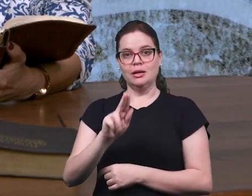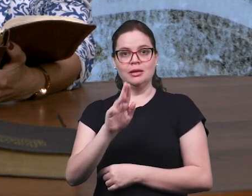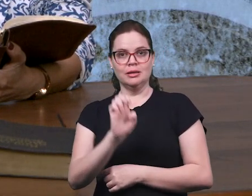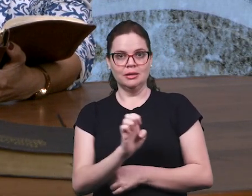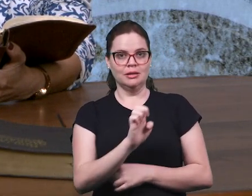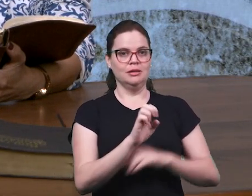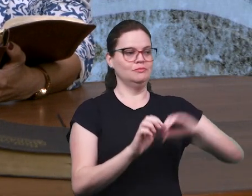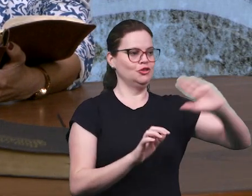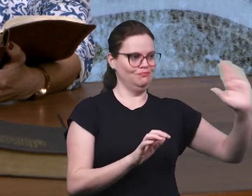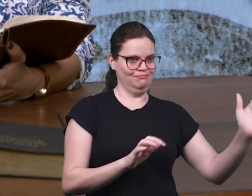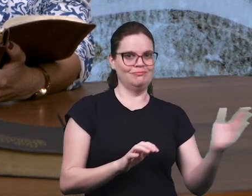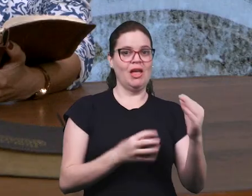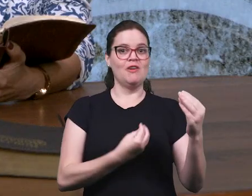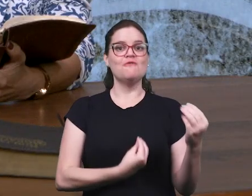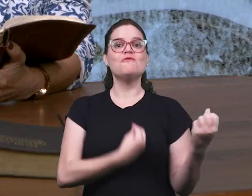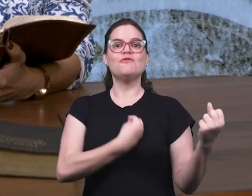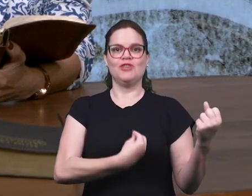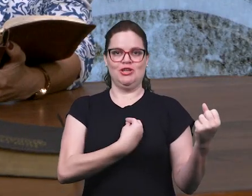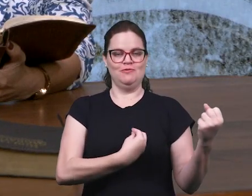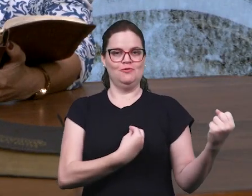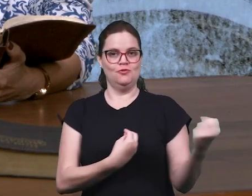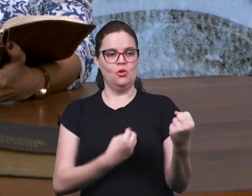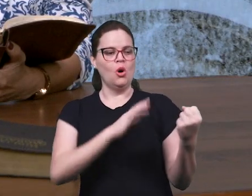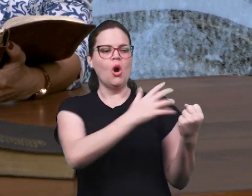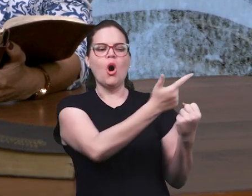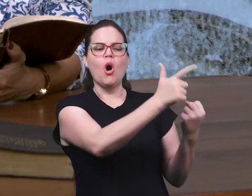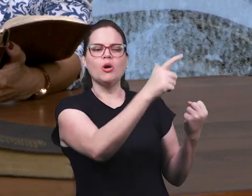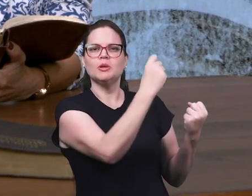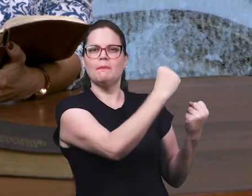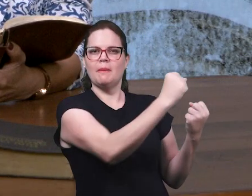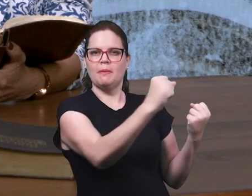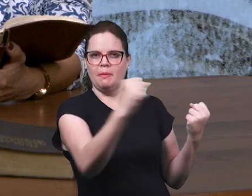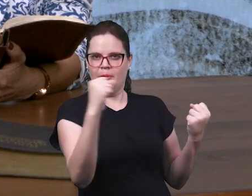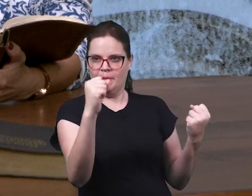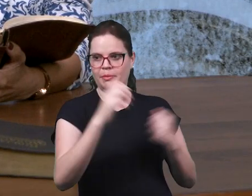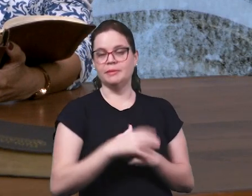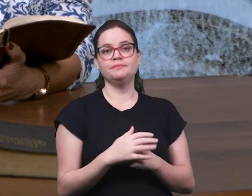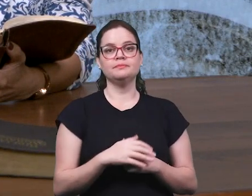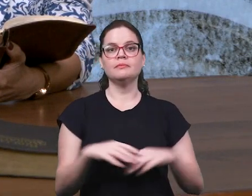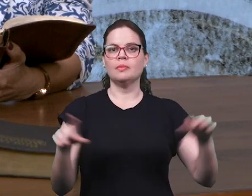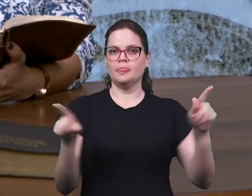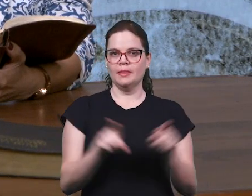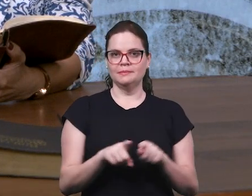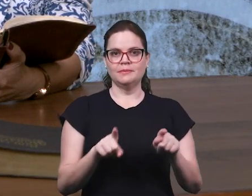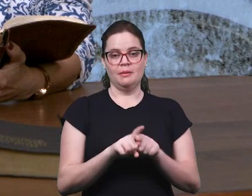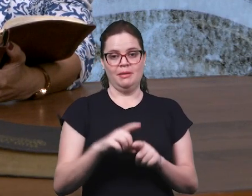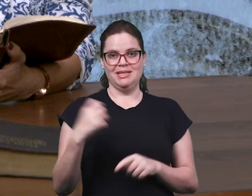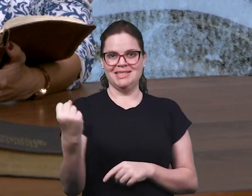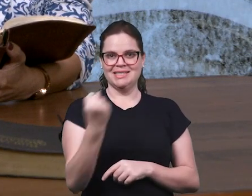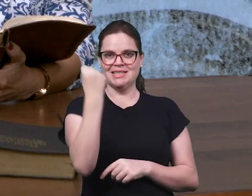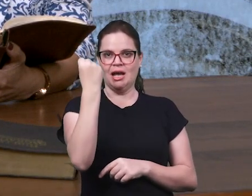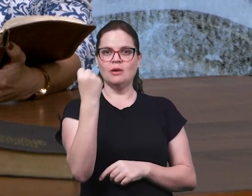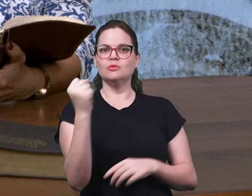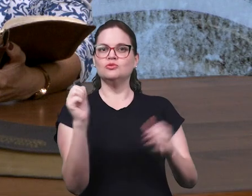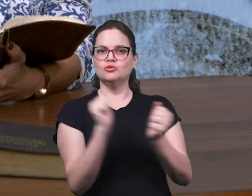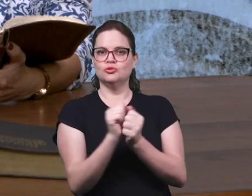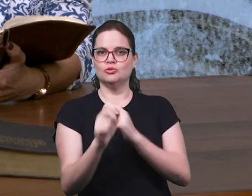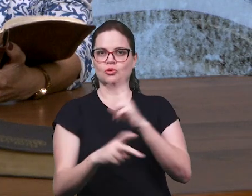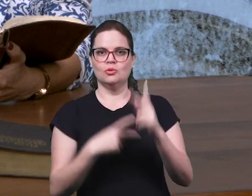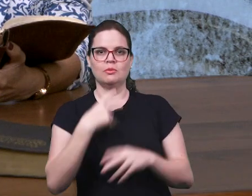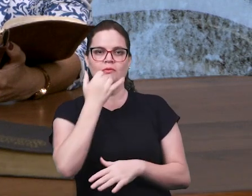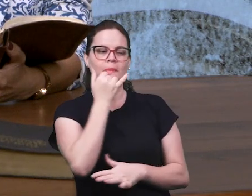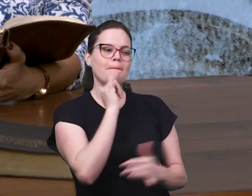povo destruiu ao fio da espada. E Saul e o povo perdoaram a Agag, e ao melhor